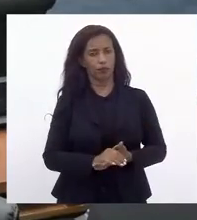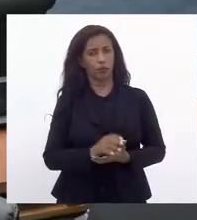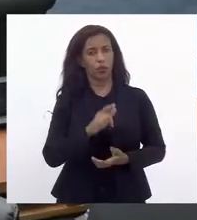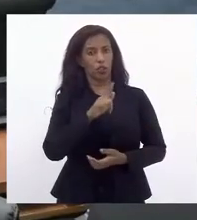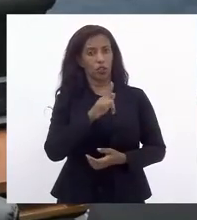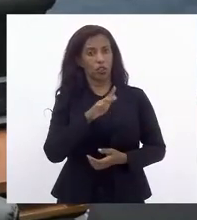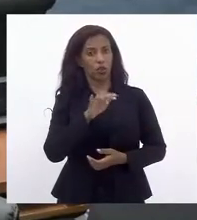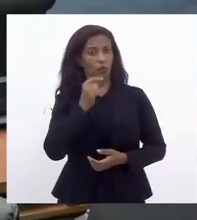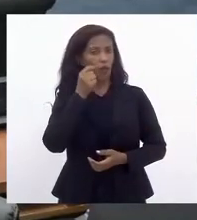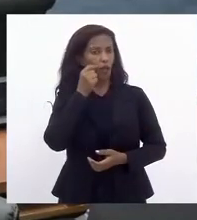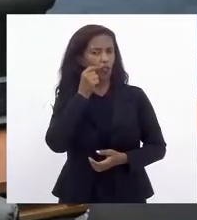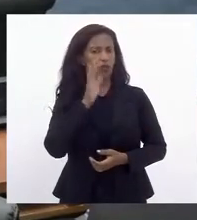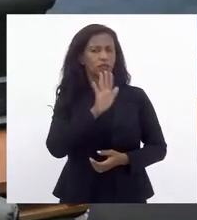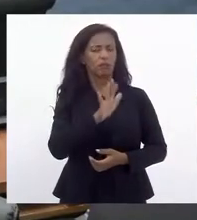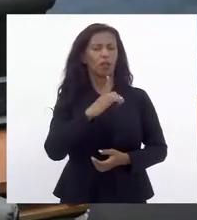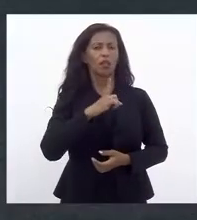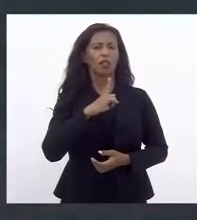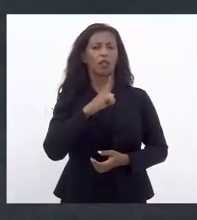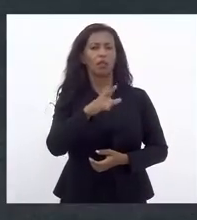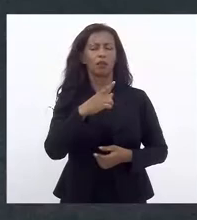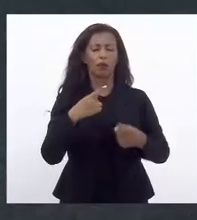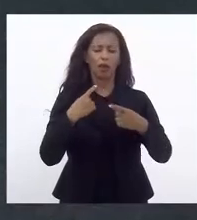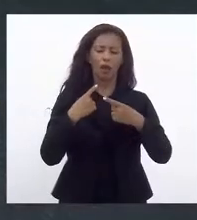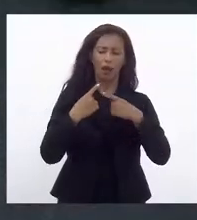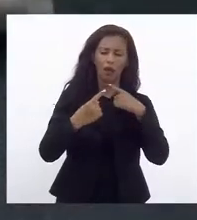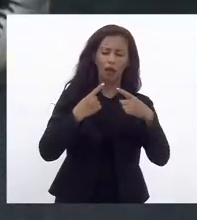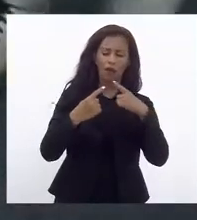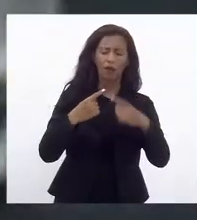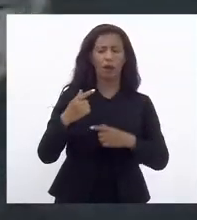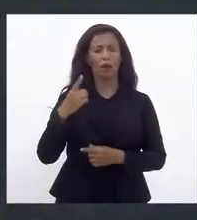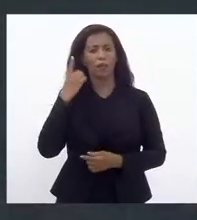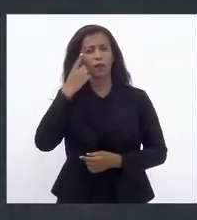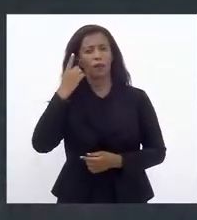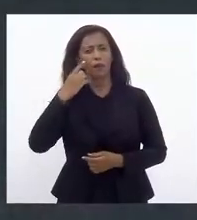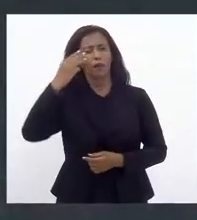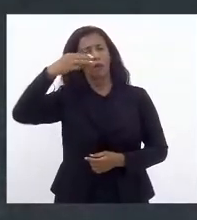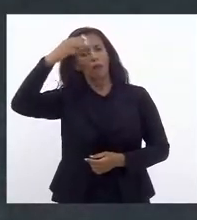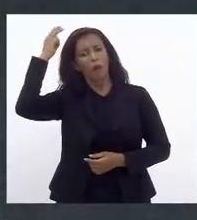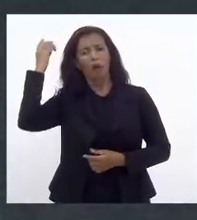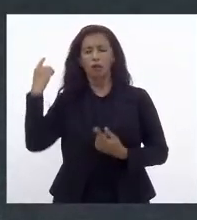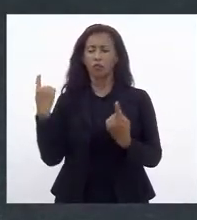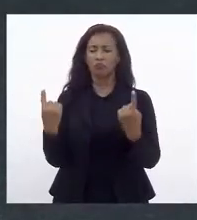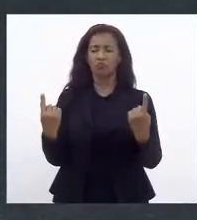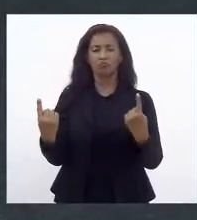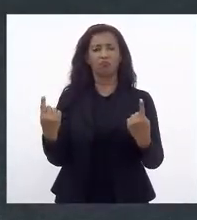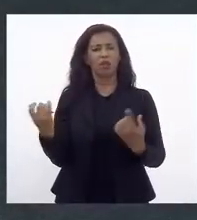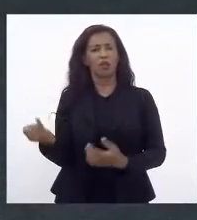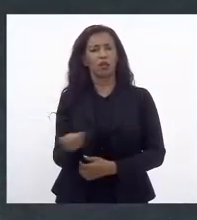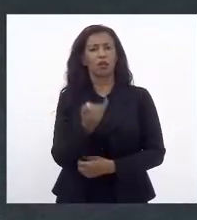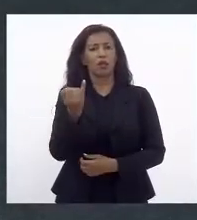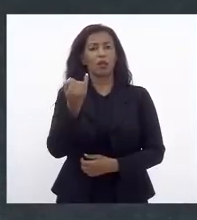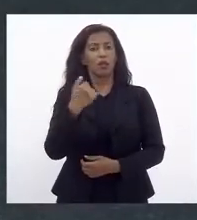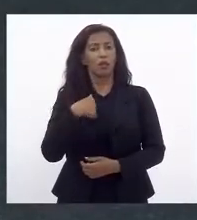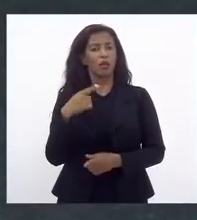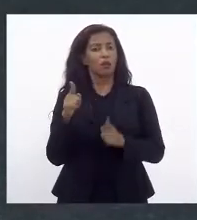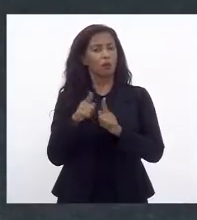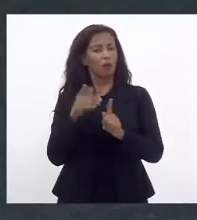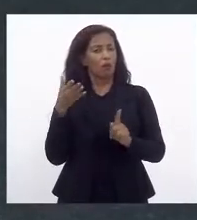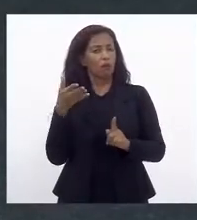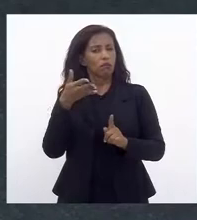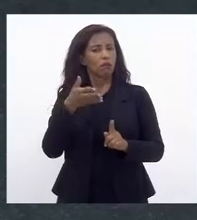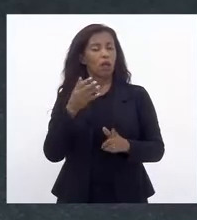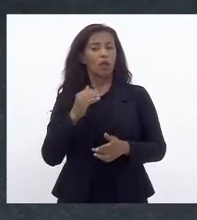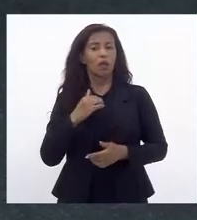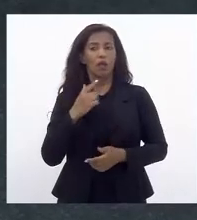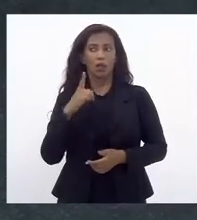Giovanni Ratinho, mas também a argumentação que foi trazida pelo deputado estadual Márcio Pacheco. Eu gostaria de fazer também um adendo, presidente.